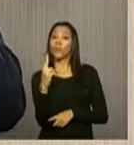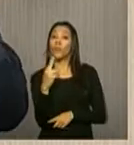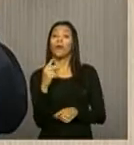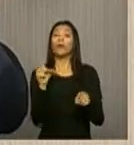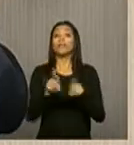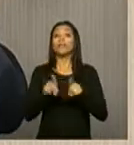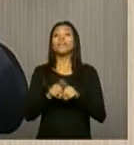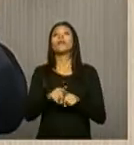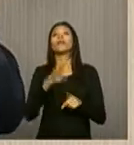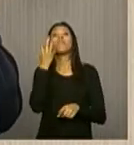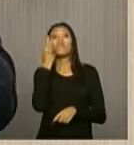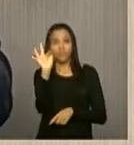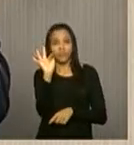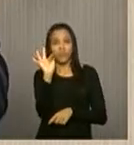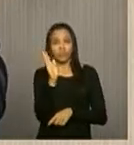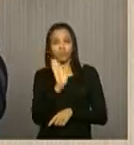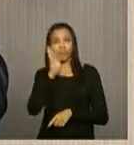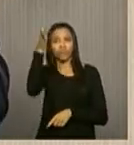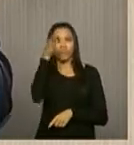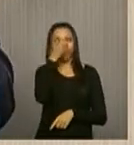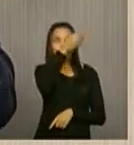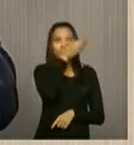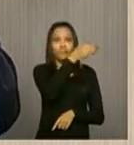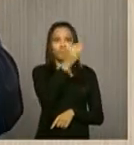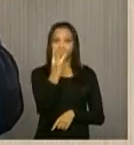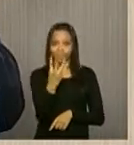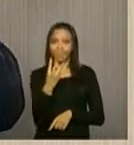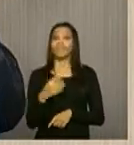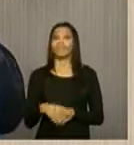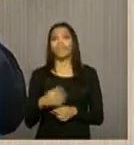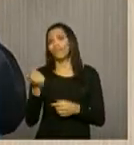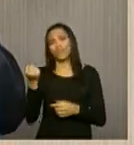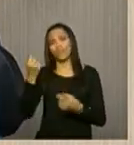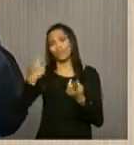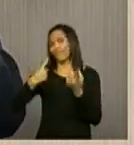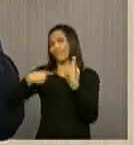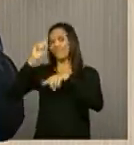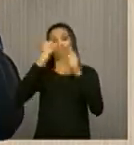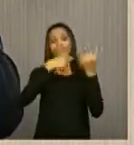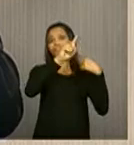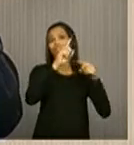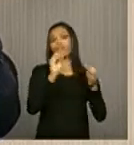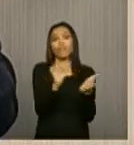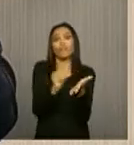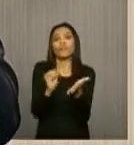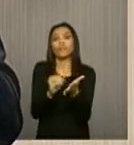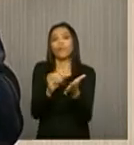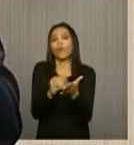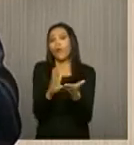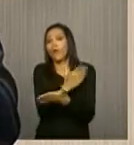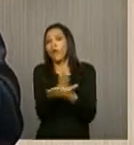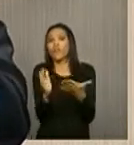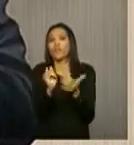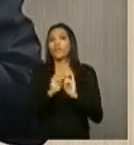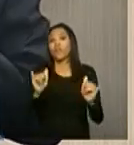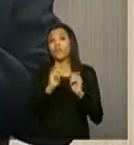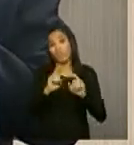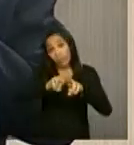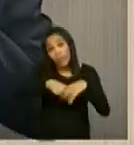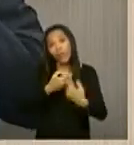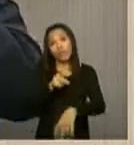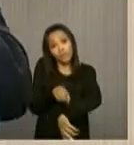levantamento de outros dados mas elas não lograram êxito pela inexistência de desses dados na em razão do tempo